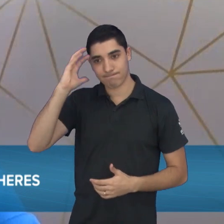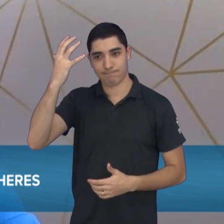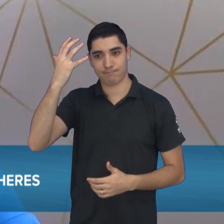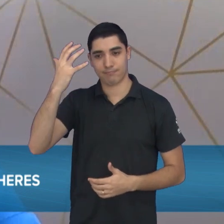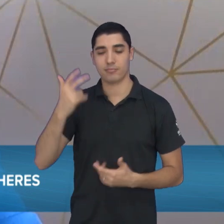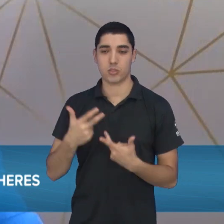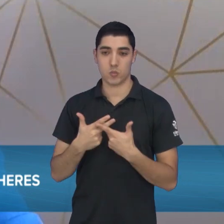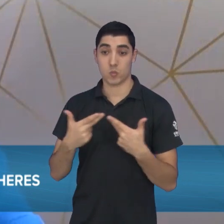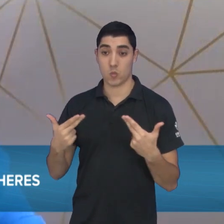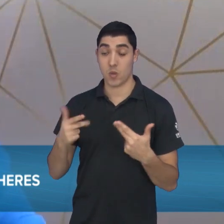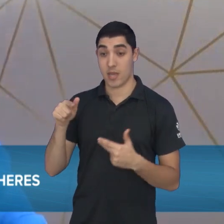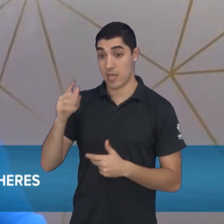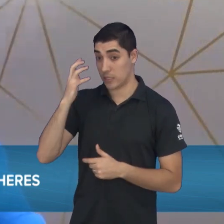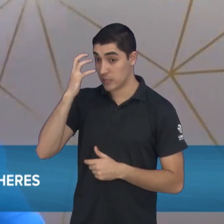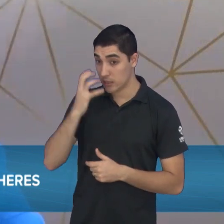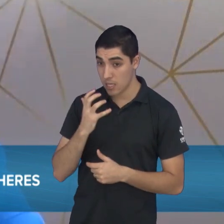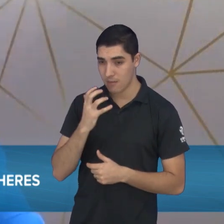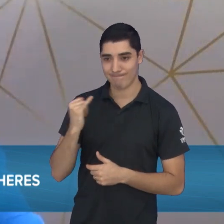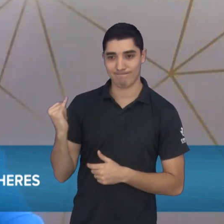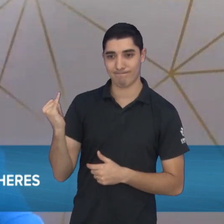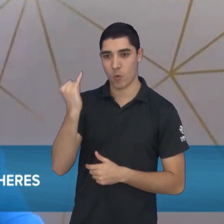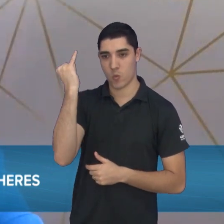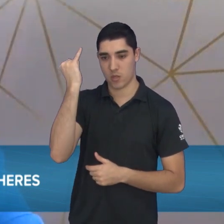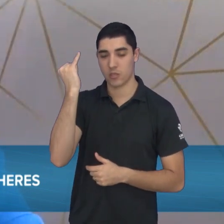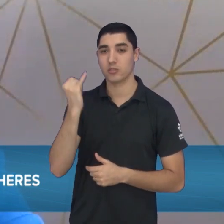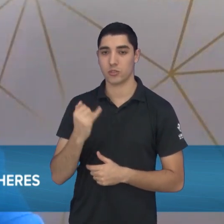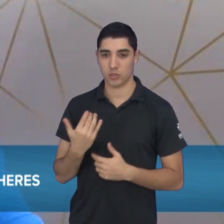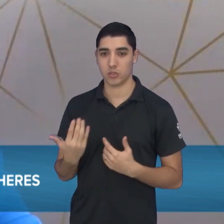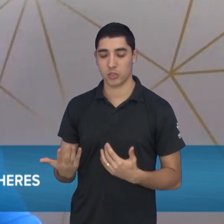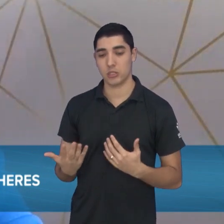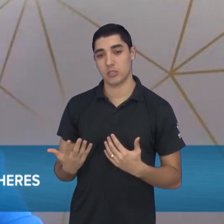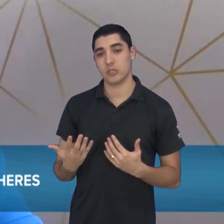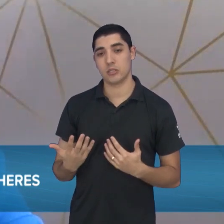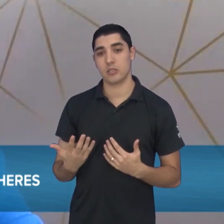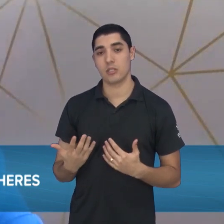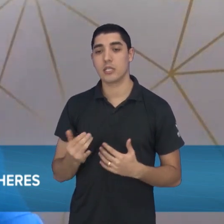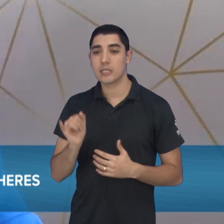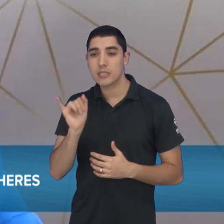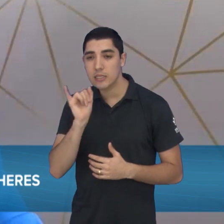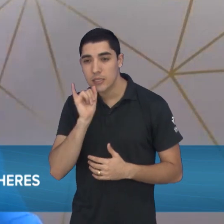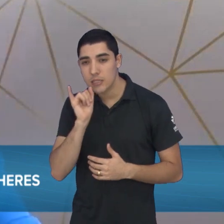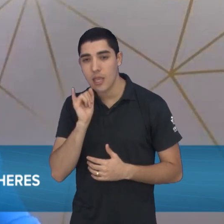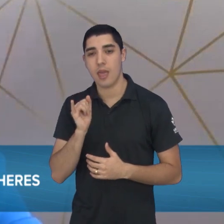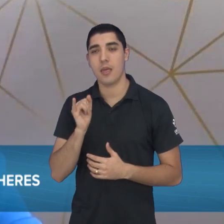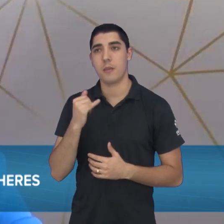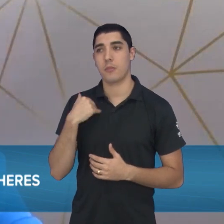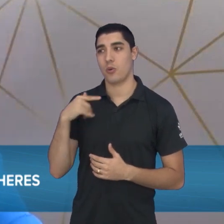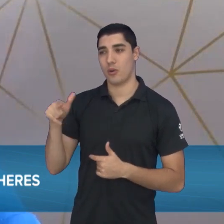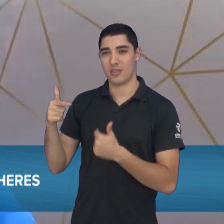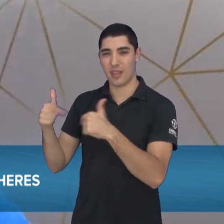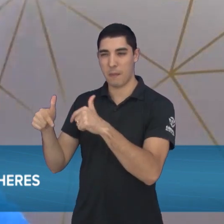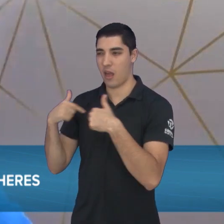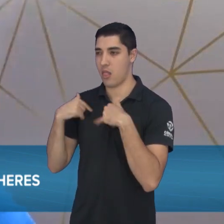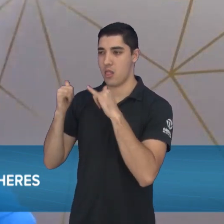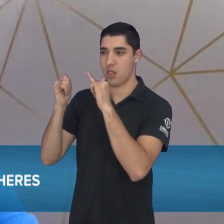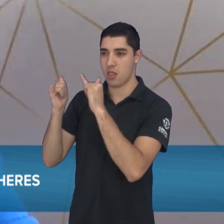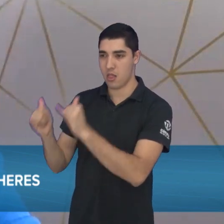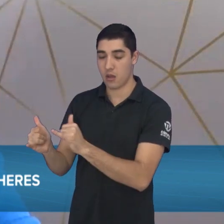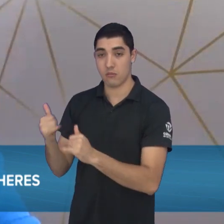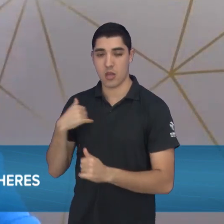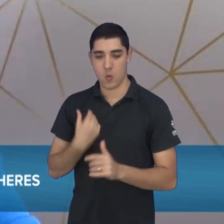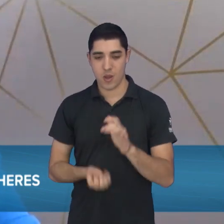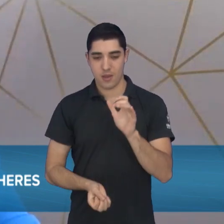difíceis, importantes, que vão impactar todos dentro de uma casa, como, por exemplo, sair de um emprego, abrir